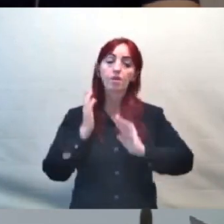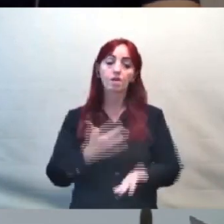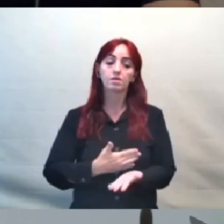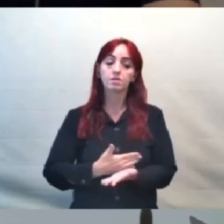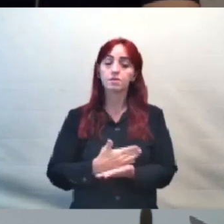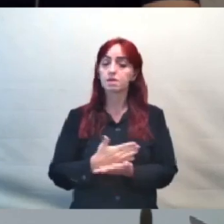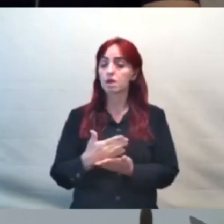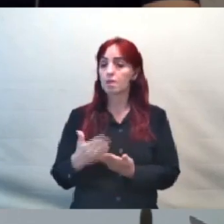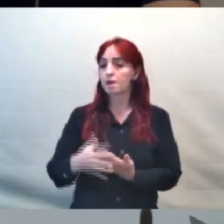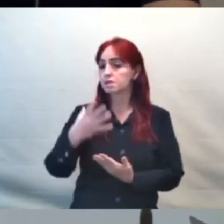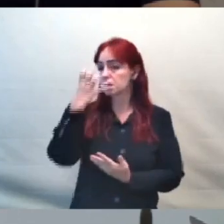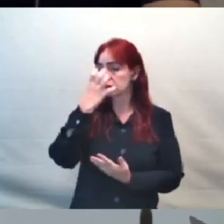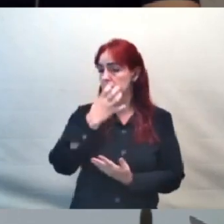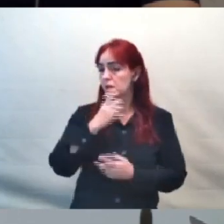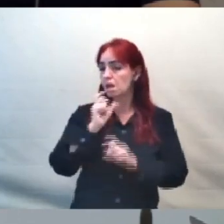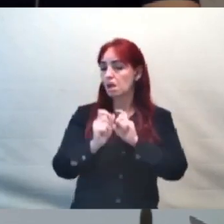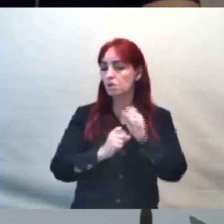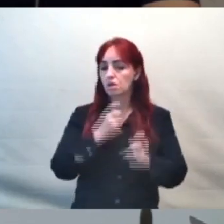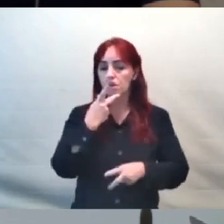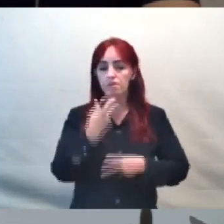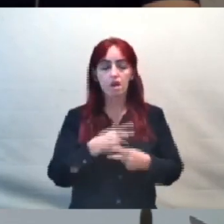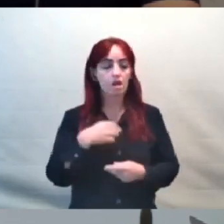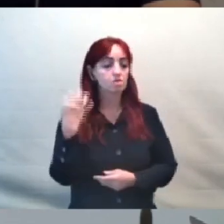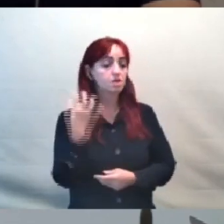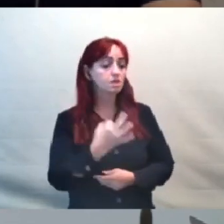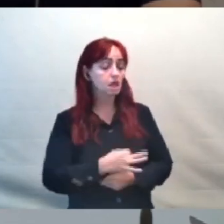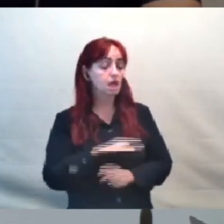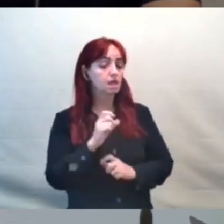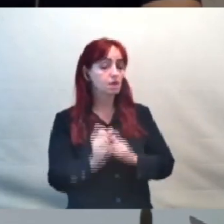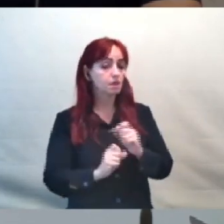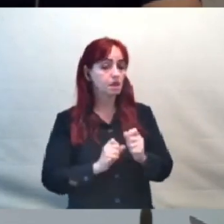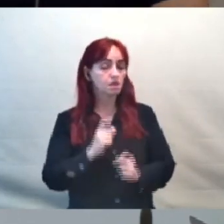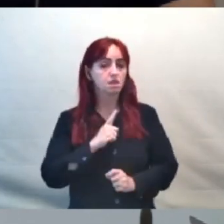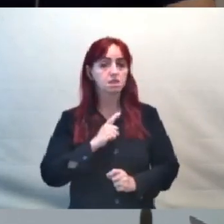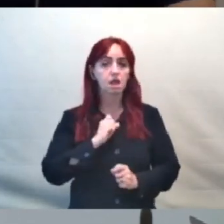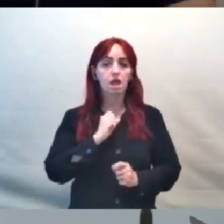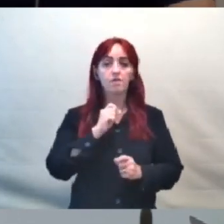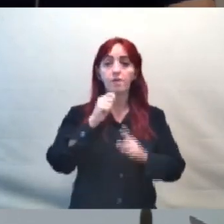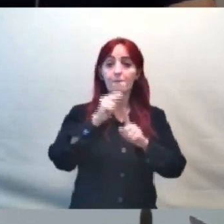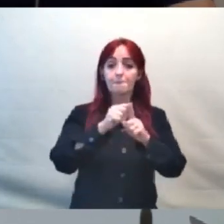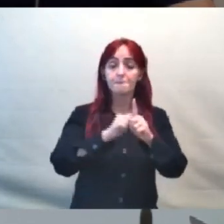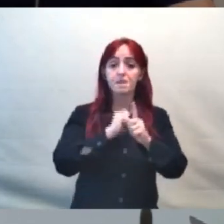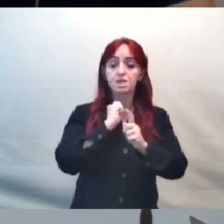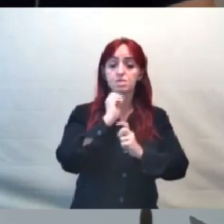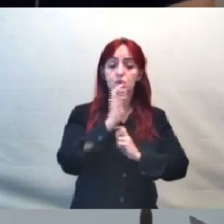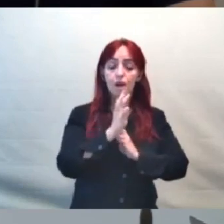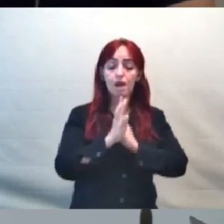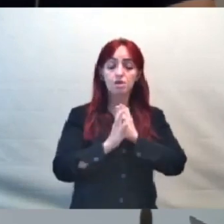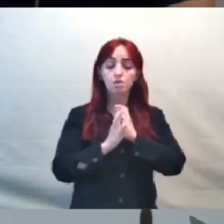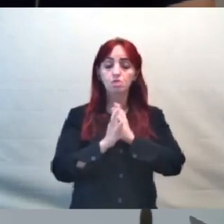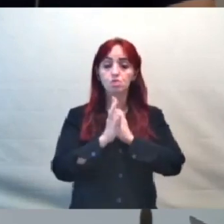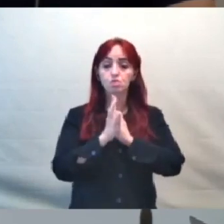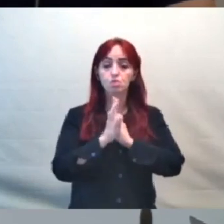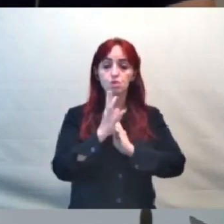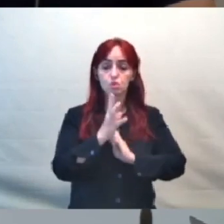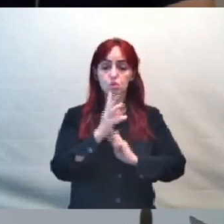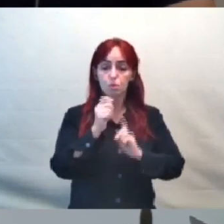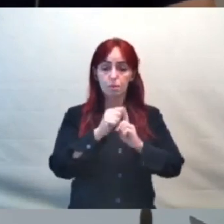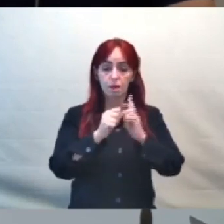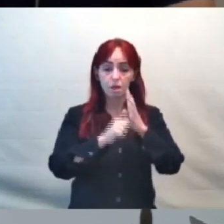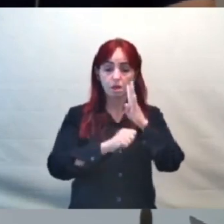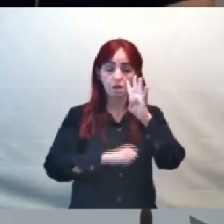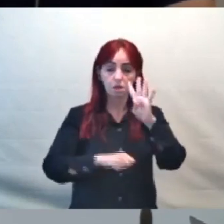certamente foram 4 meses... em que a Câmara vivenciou desafios internos